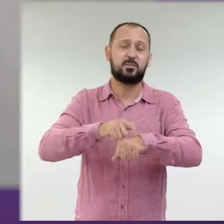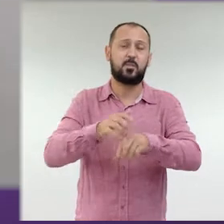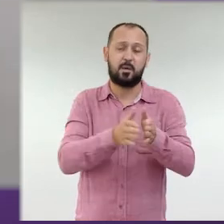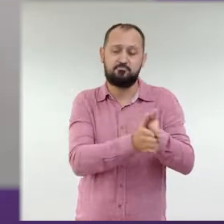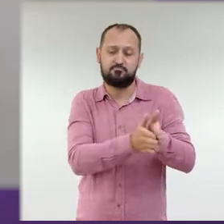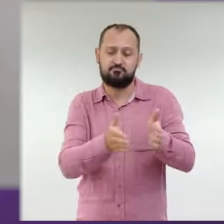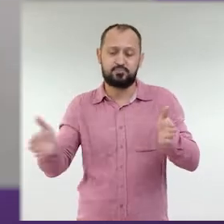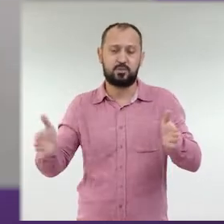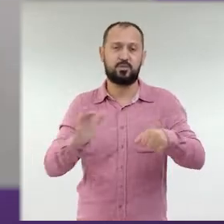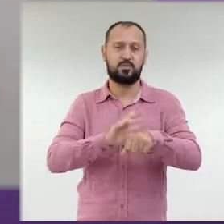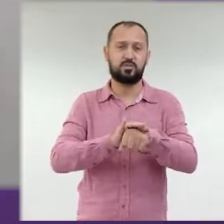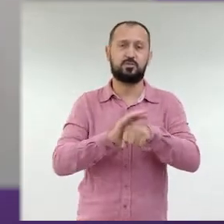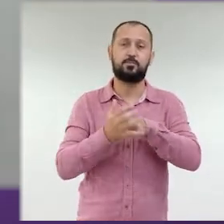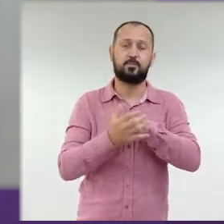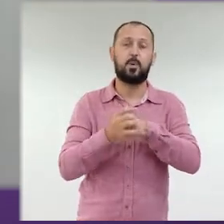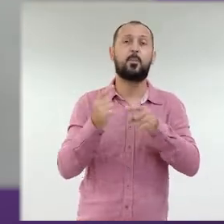nós